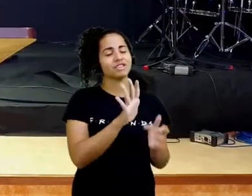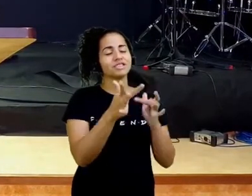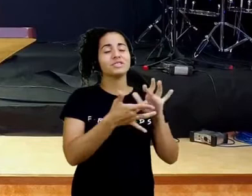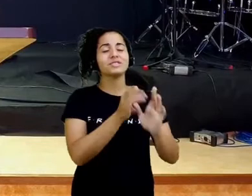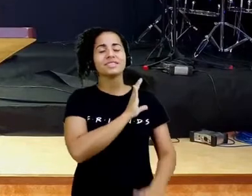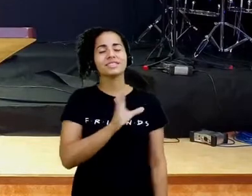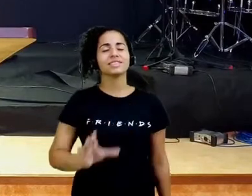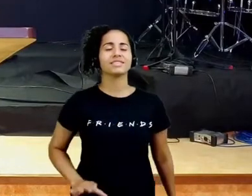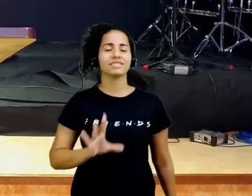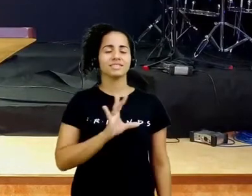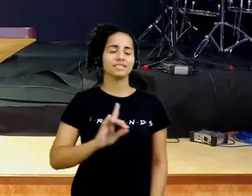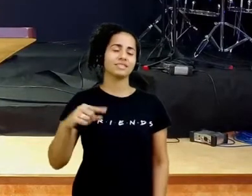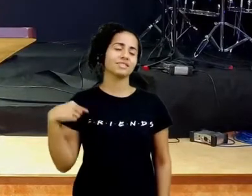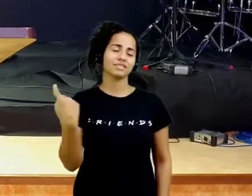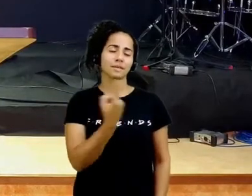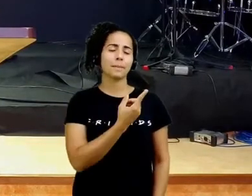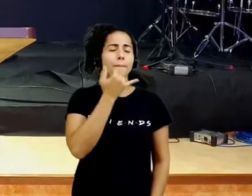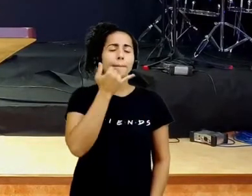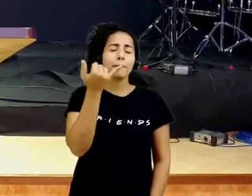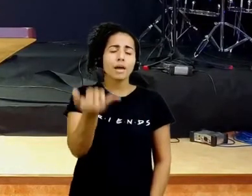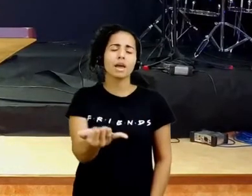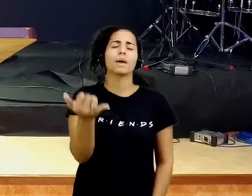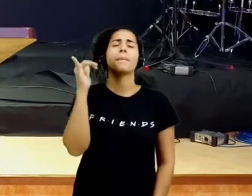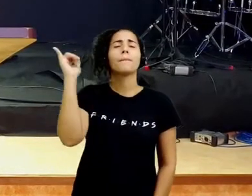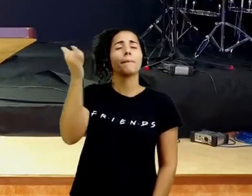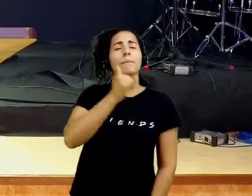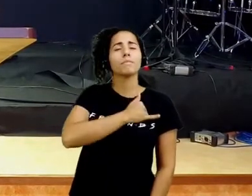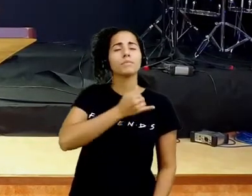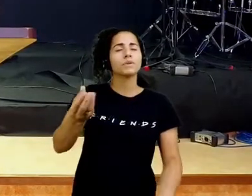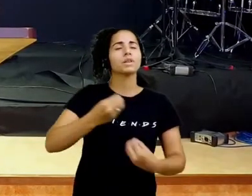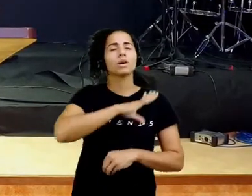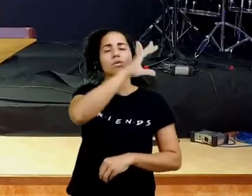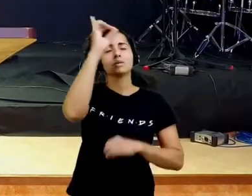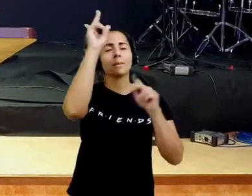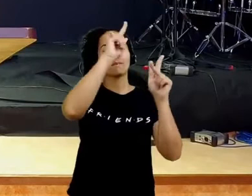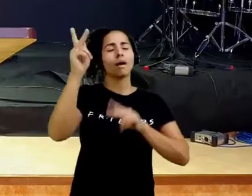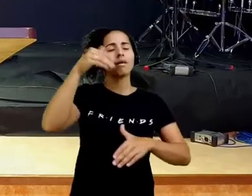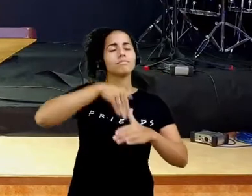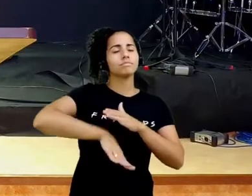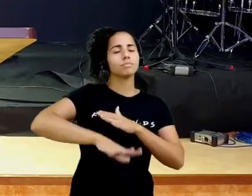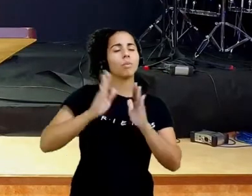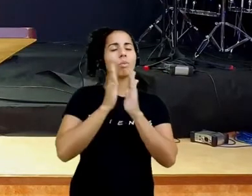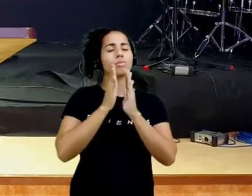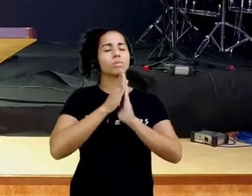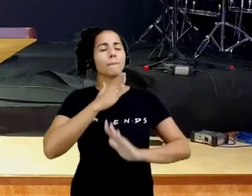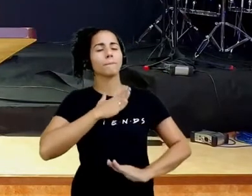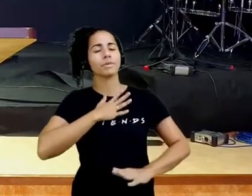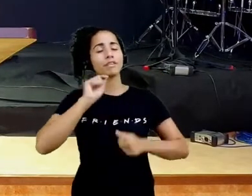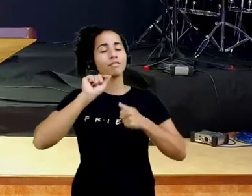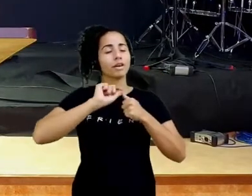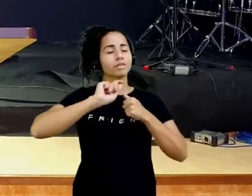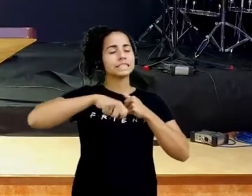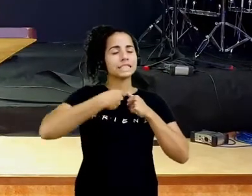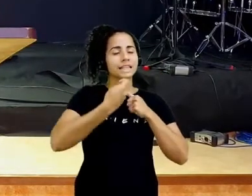o nosso Senhor e Salvador. Perdoa-nos, nos dá um dia na Tua paz, é a minha oração e eu Te